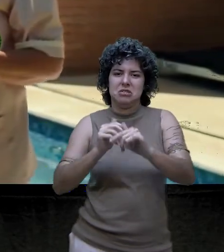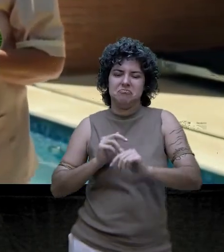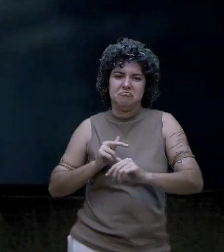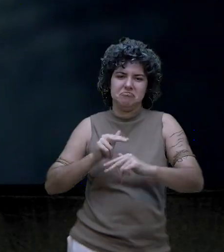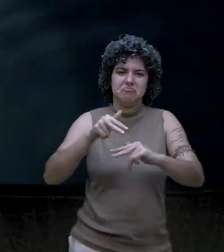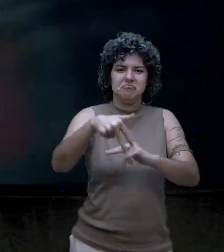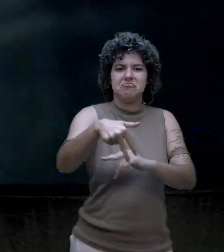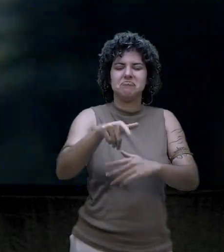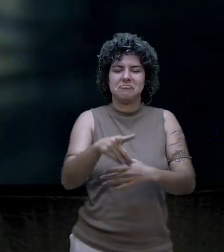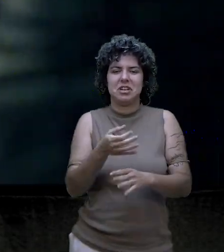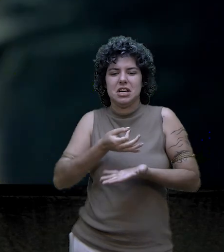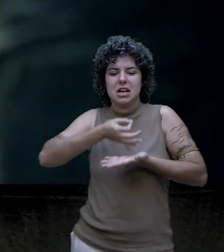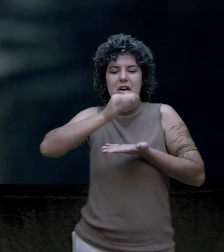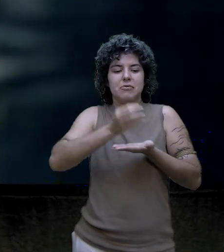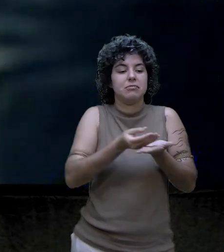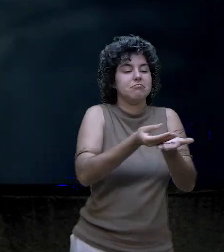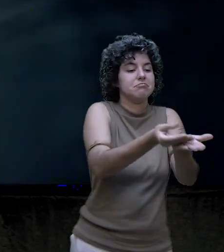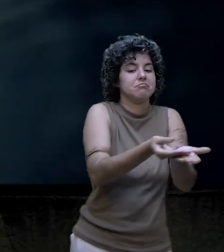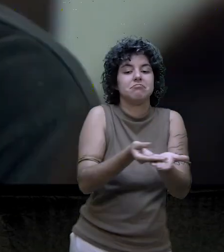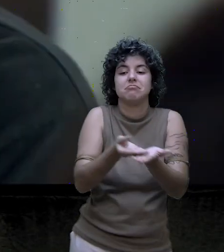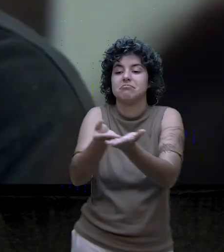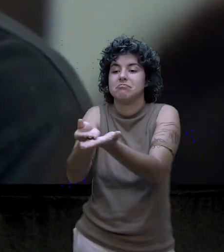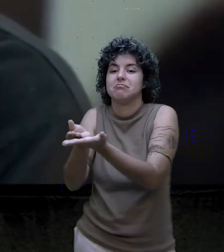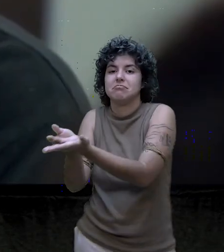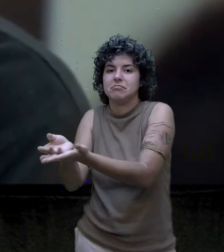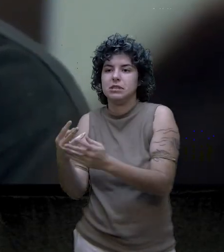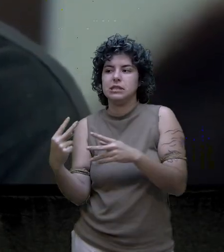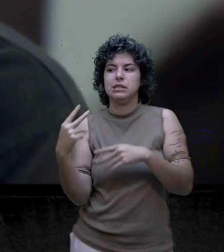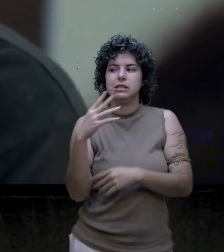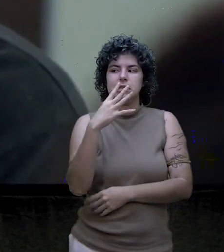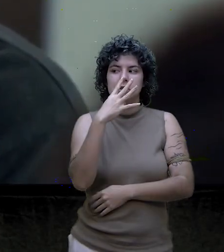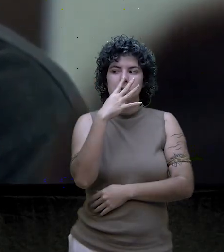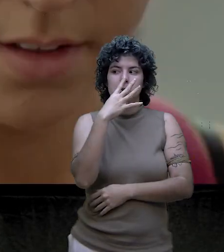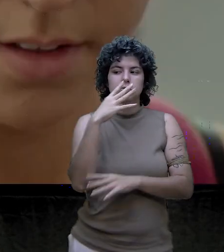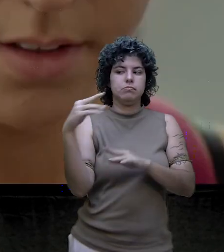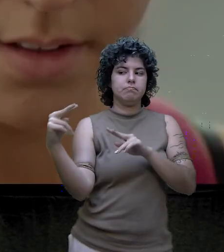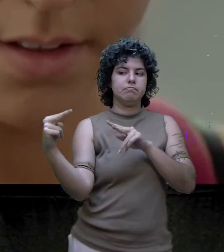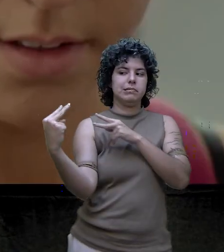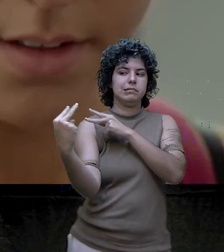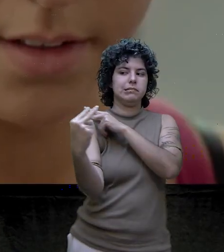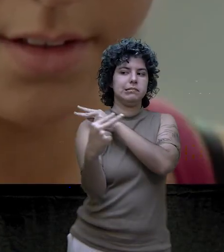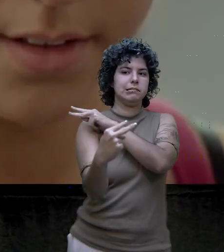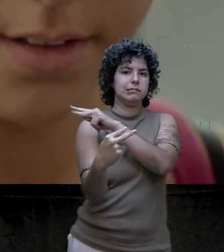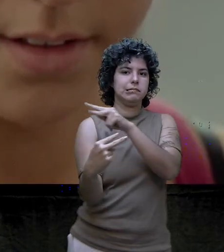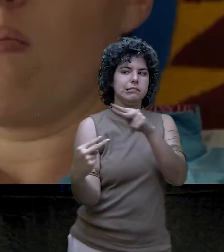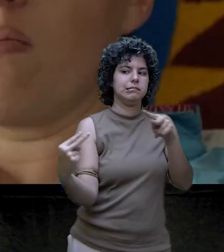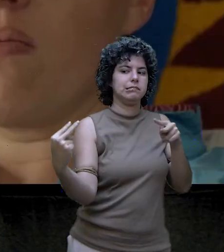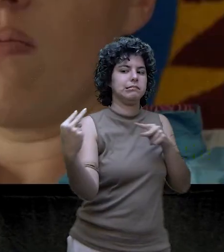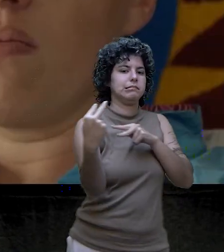olhares atravessados e frases como "isso aqui não é hotel", o filme prova